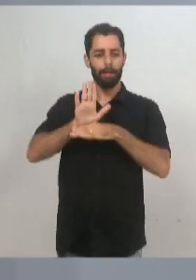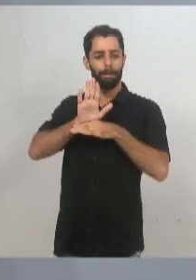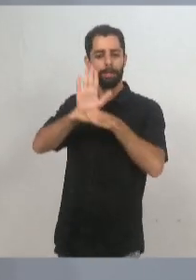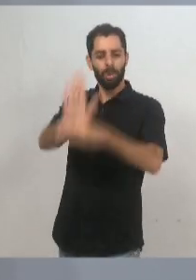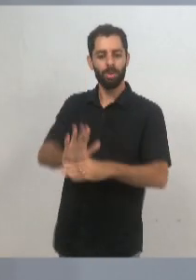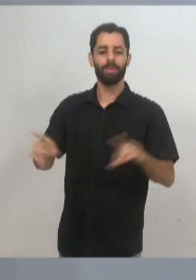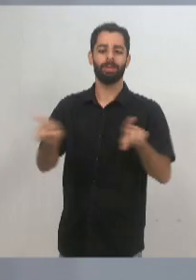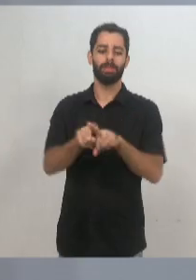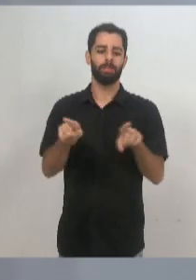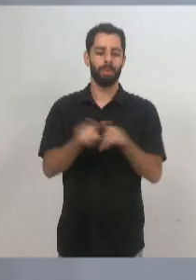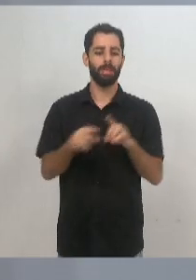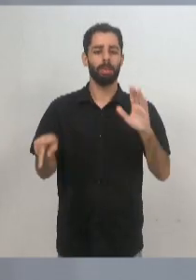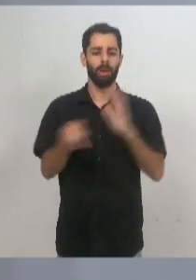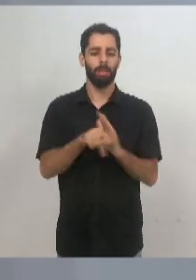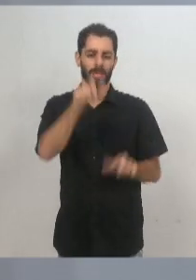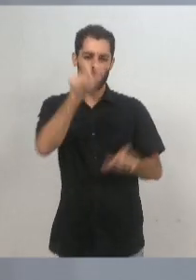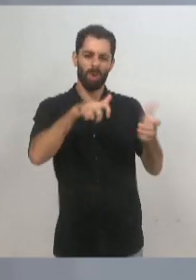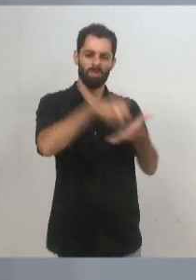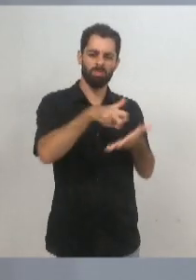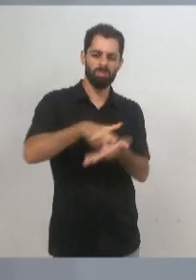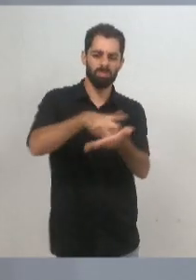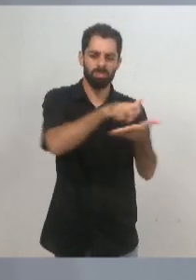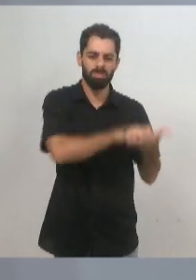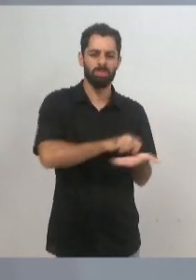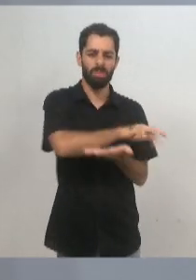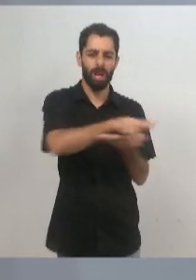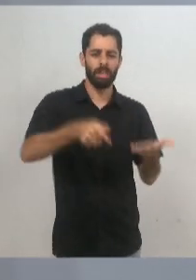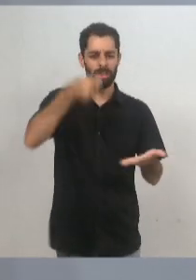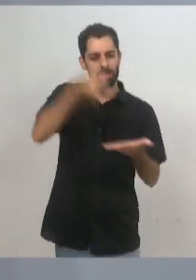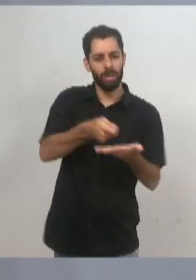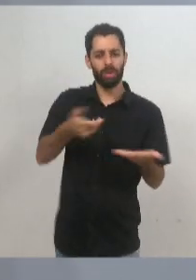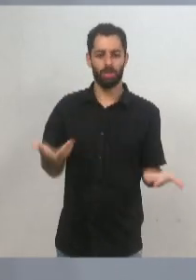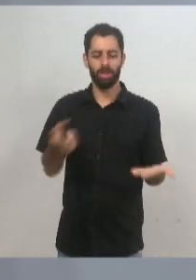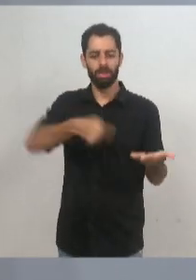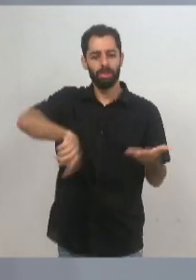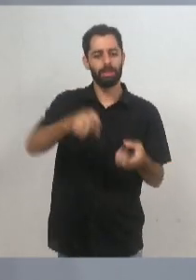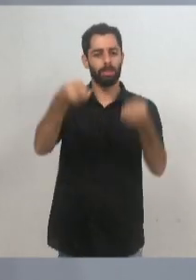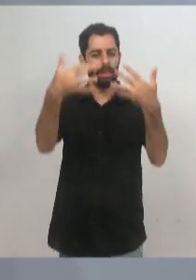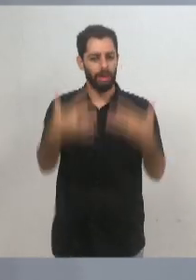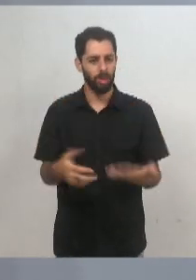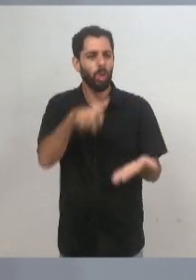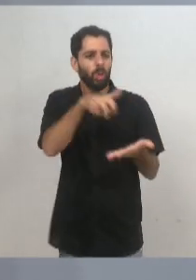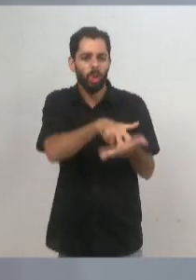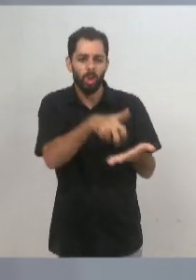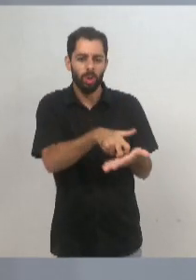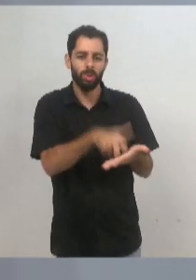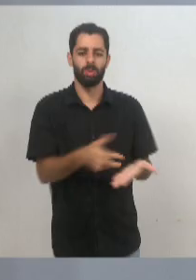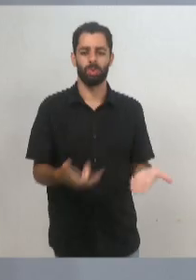beneficiaria também os torturadores e demais agentes da ditadura. Senhores, nós estamos falando de tortura.